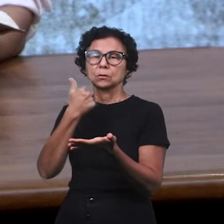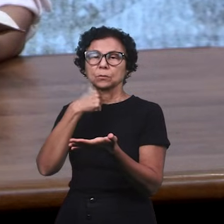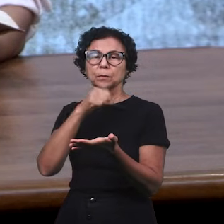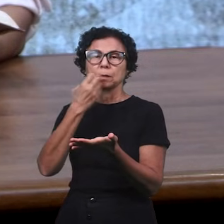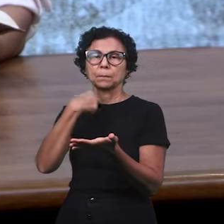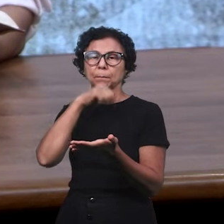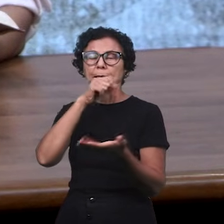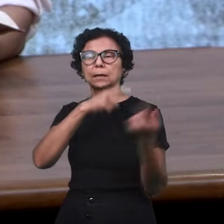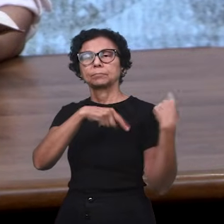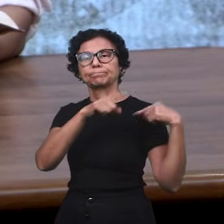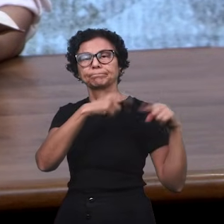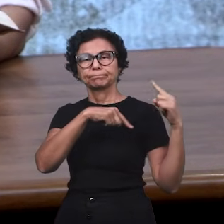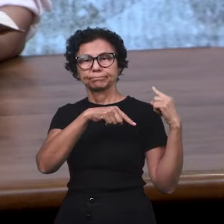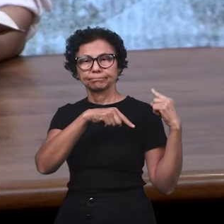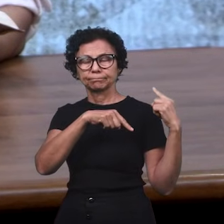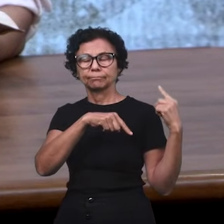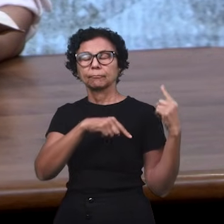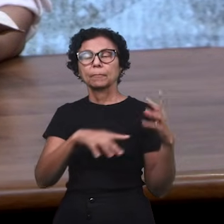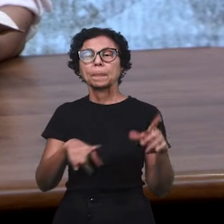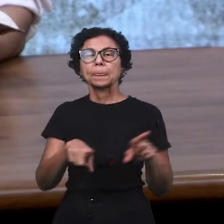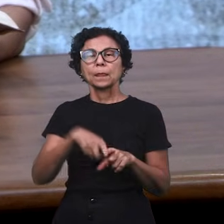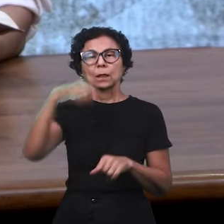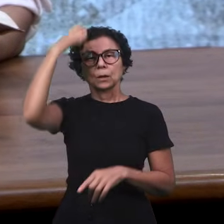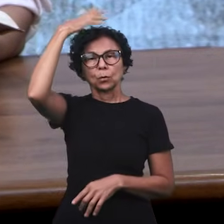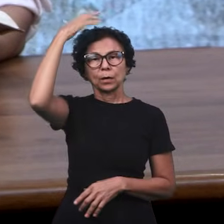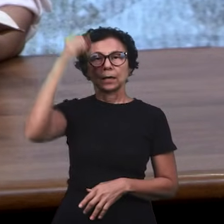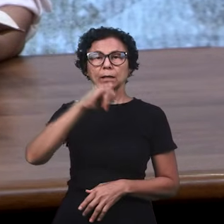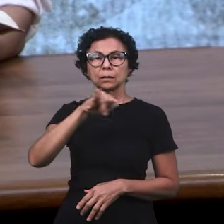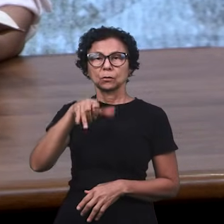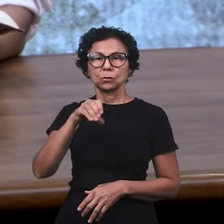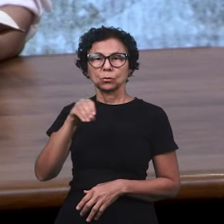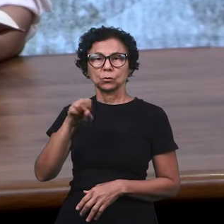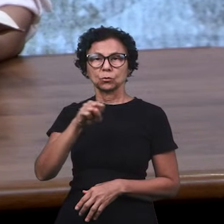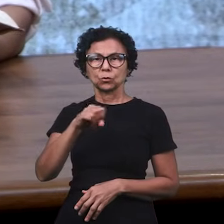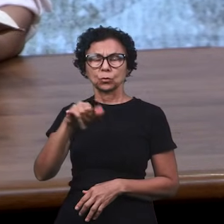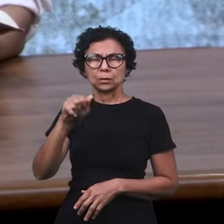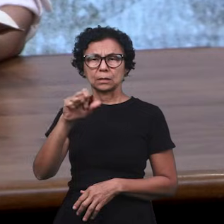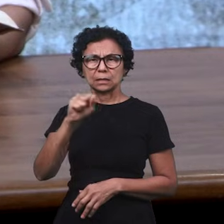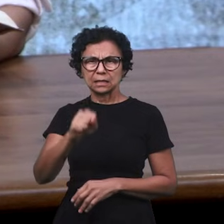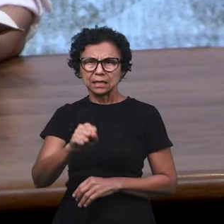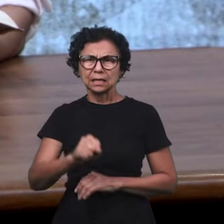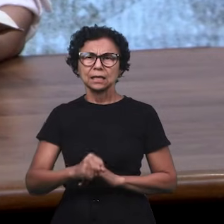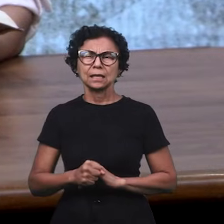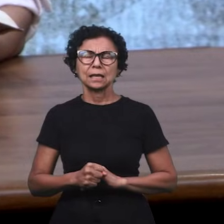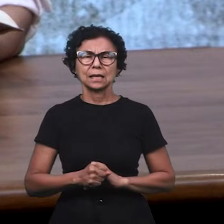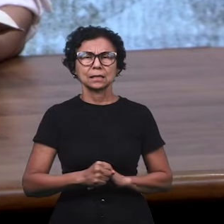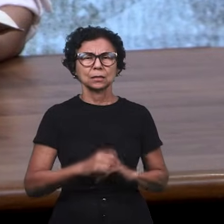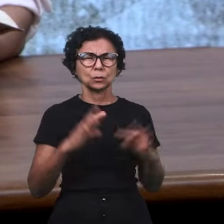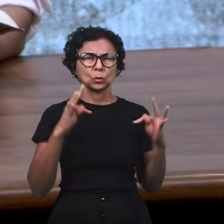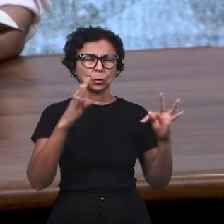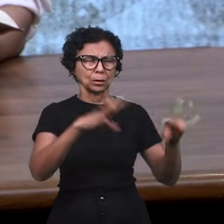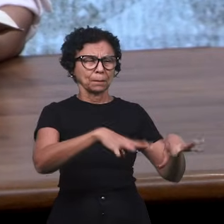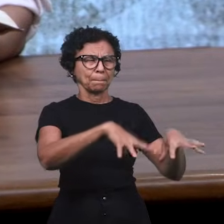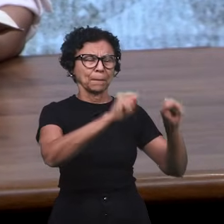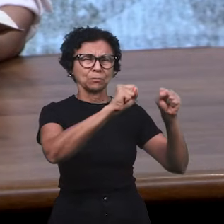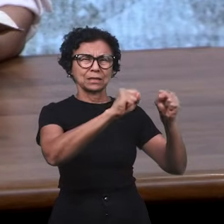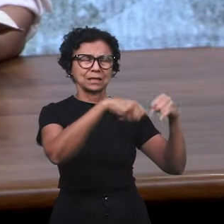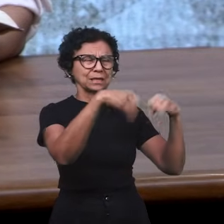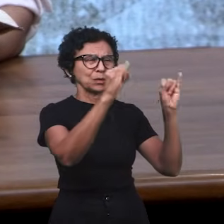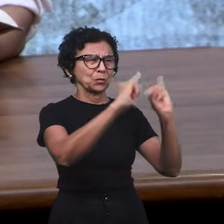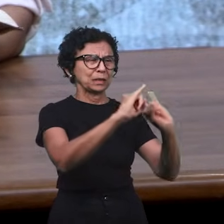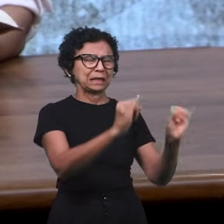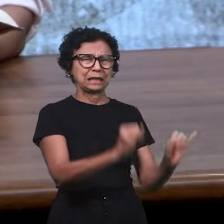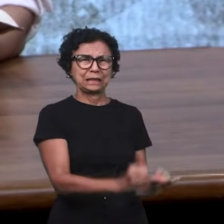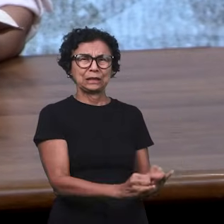Josias tirou todas as abominações de todas as terras que eram dos filhos de Israel, e